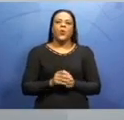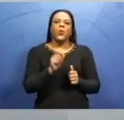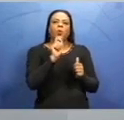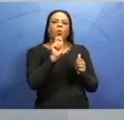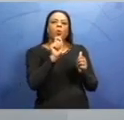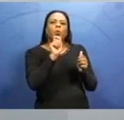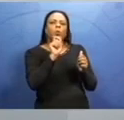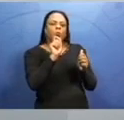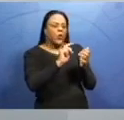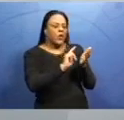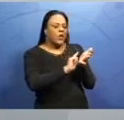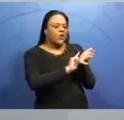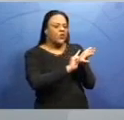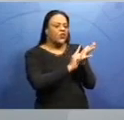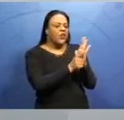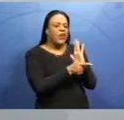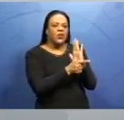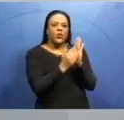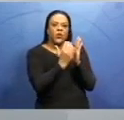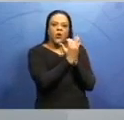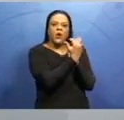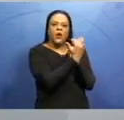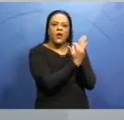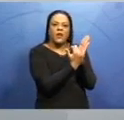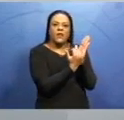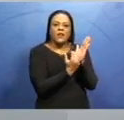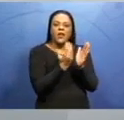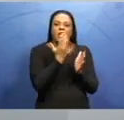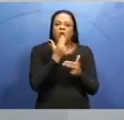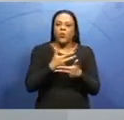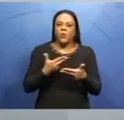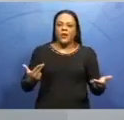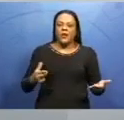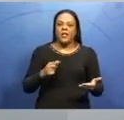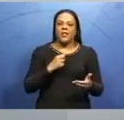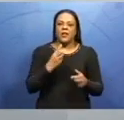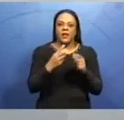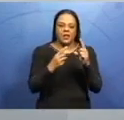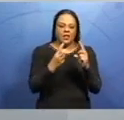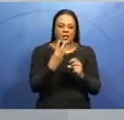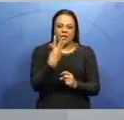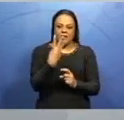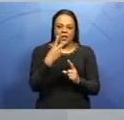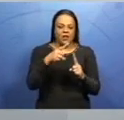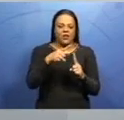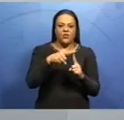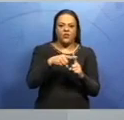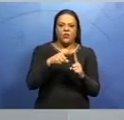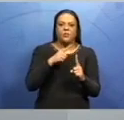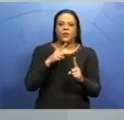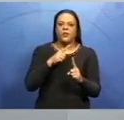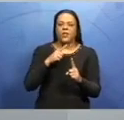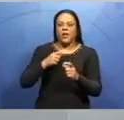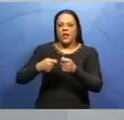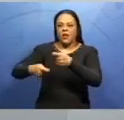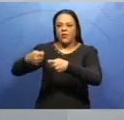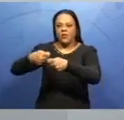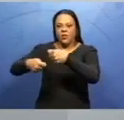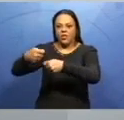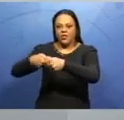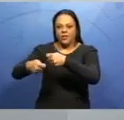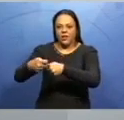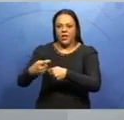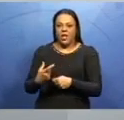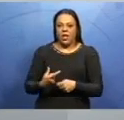Gênero textual, receita culinária. Nós temos 3 tipos de receita. Tem a receita financeira, que